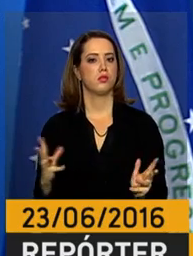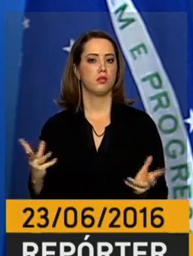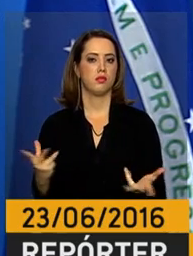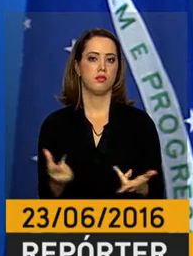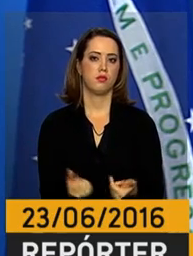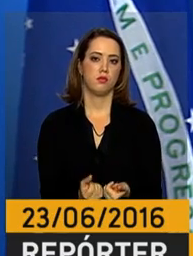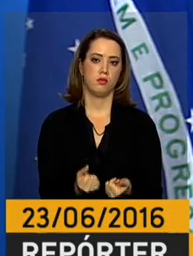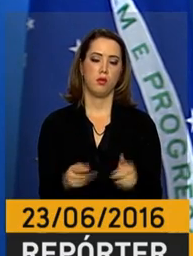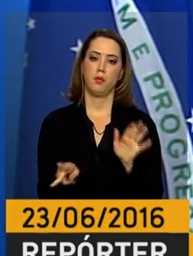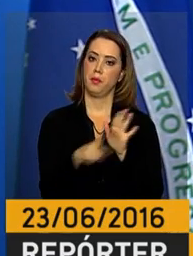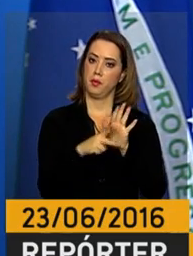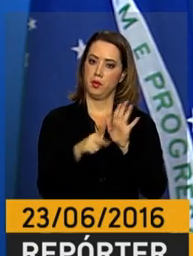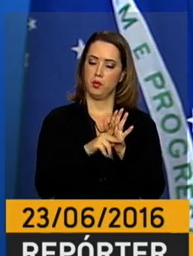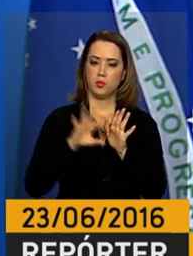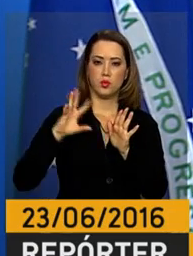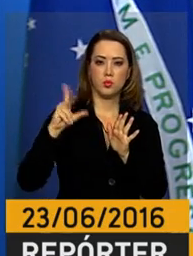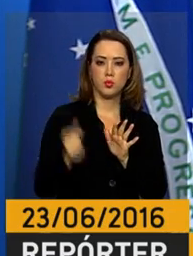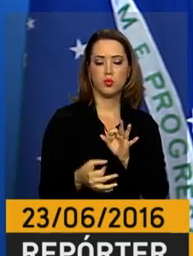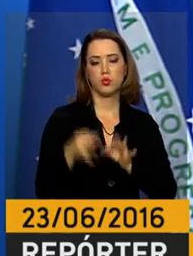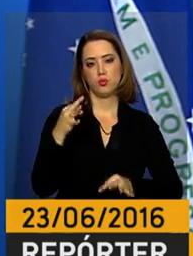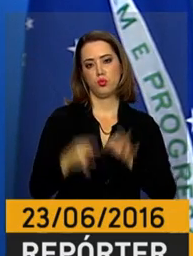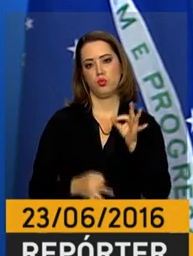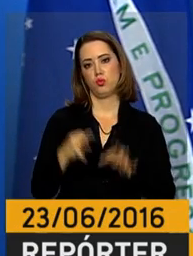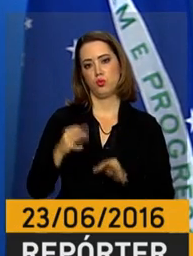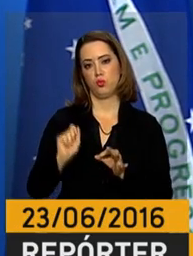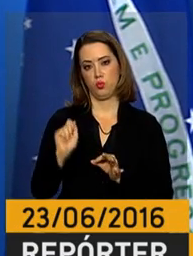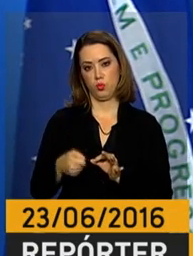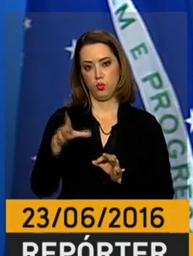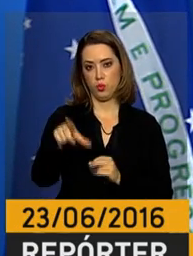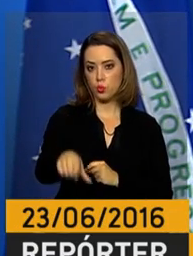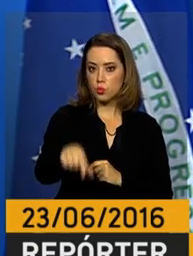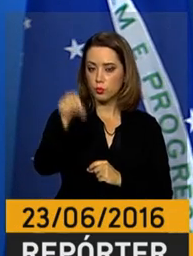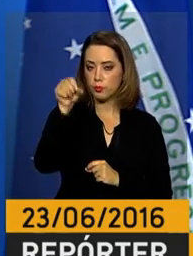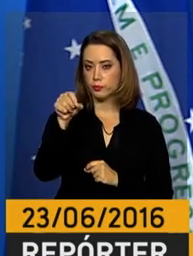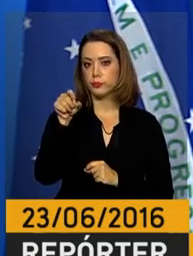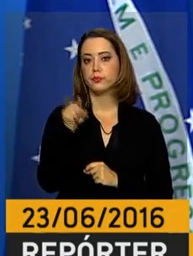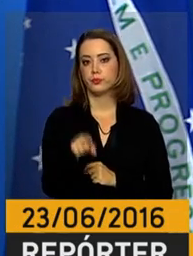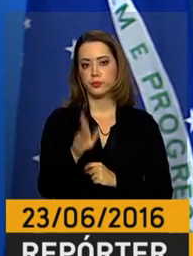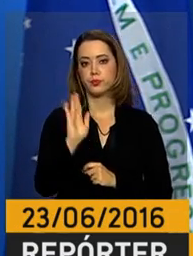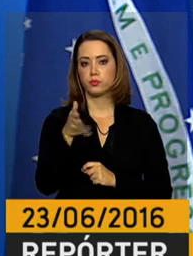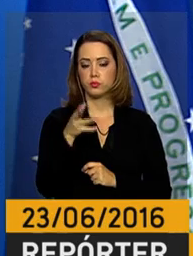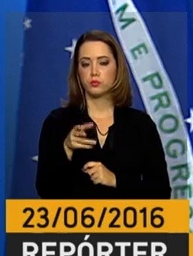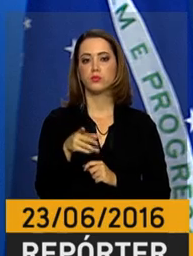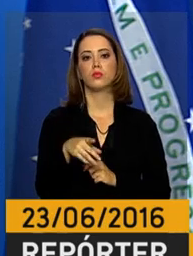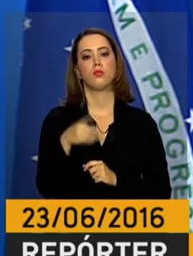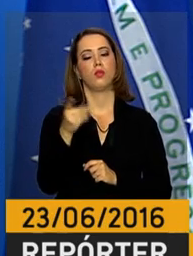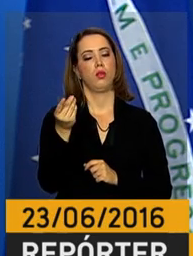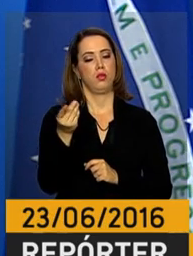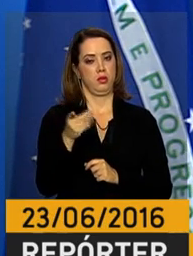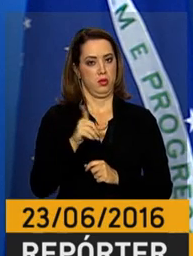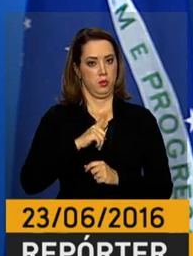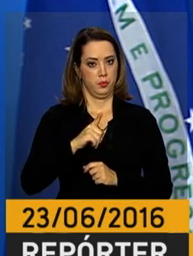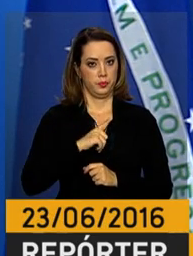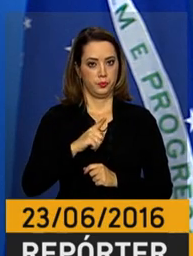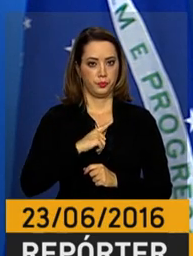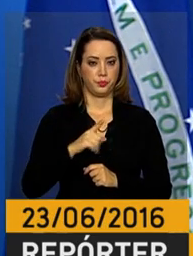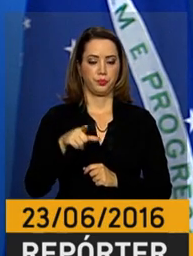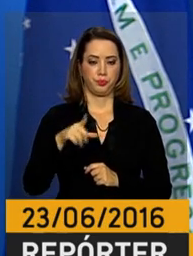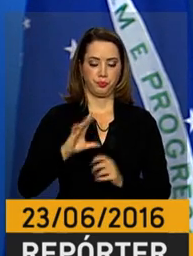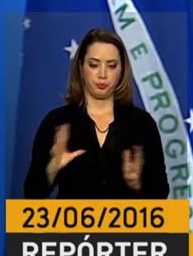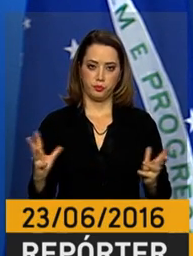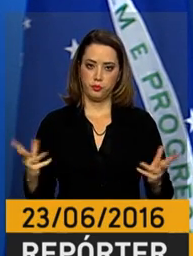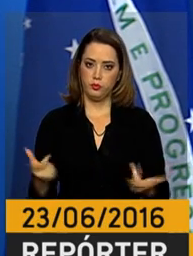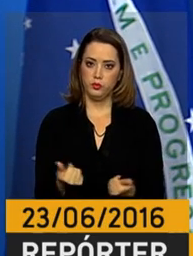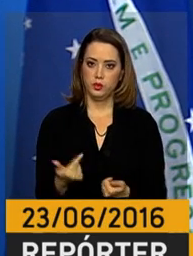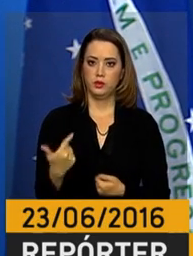de todas as sentenças como bem reconhece desde os autores clássicos a doutrina processual é eficácia que não se